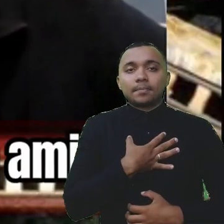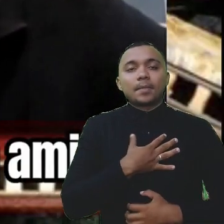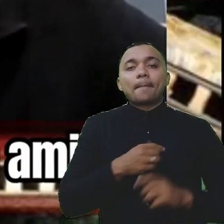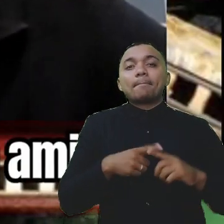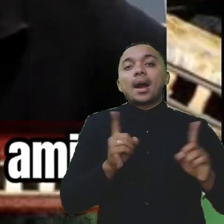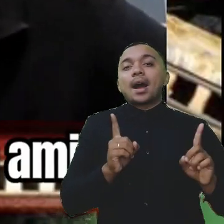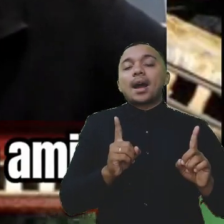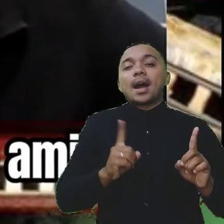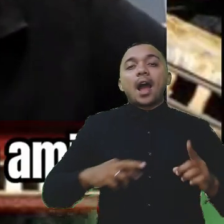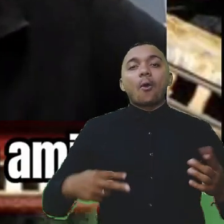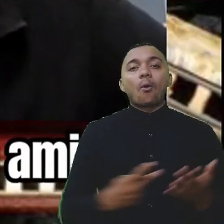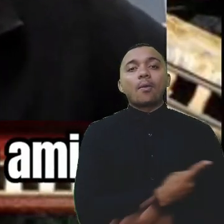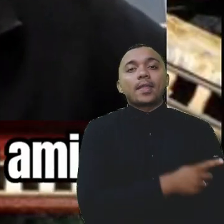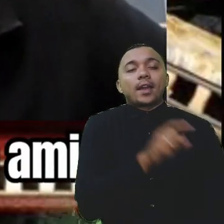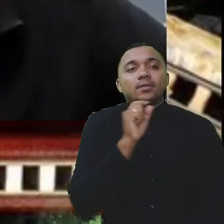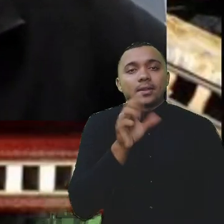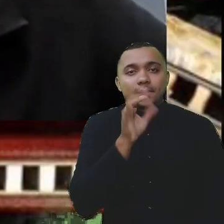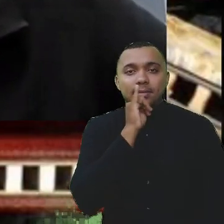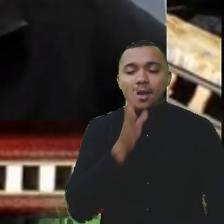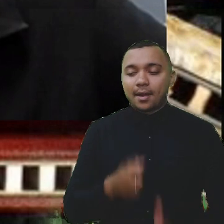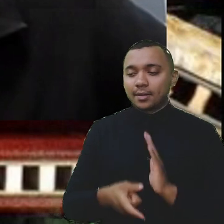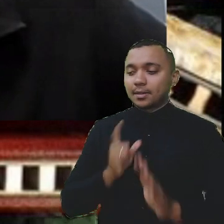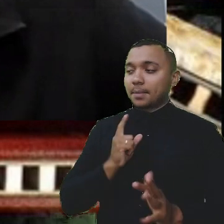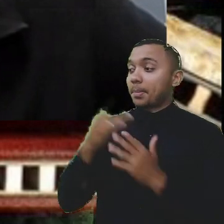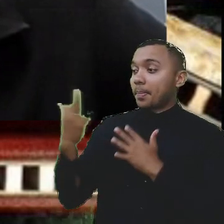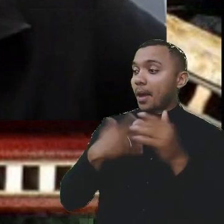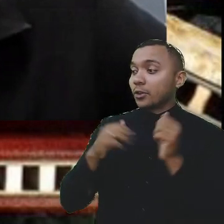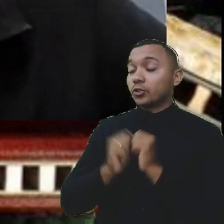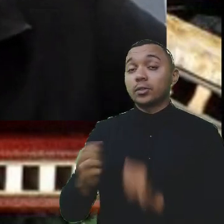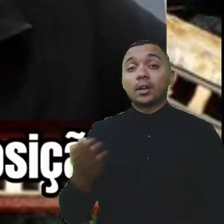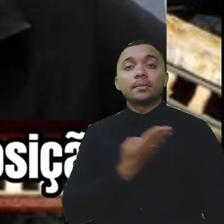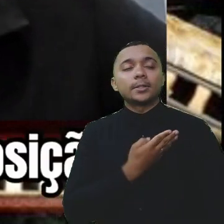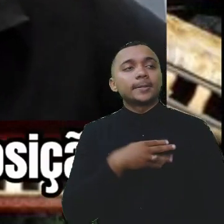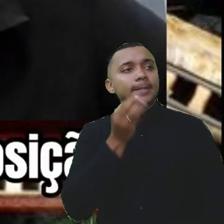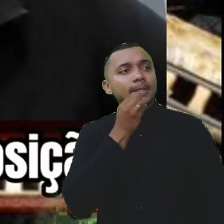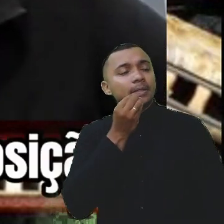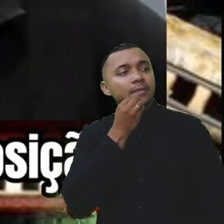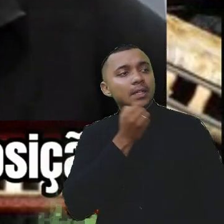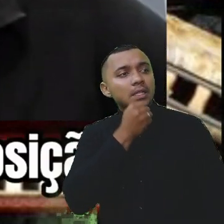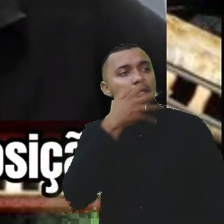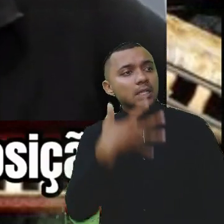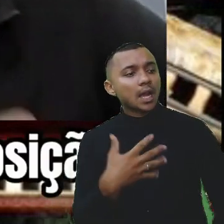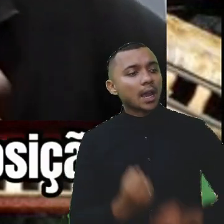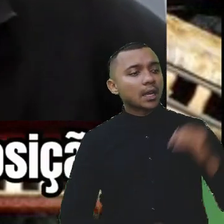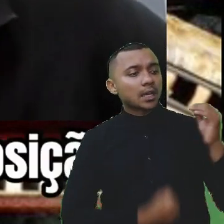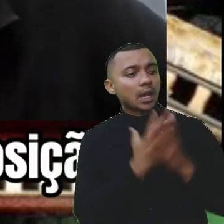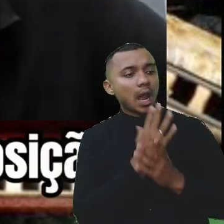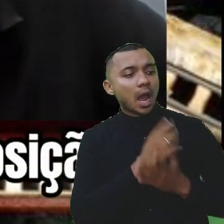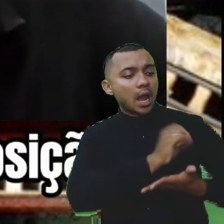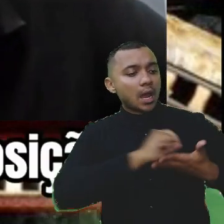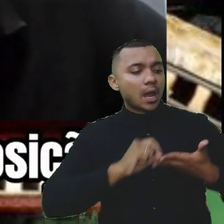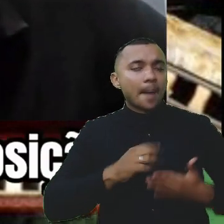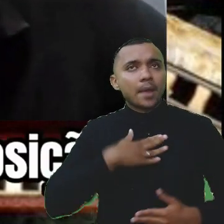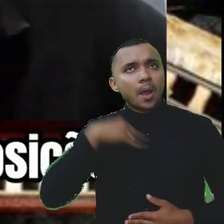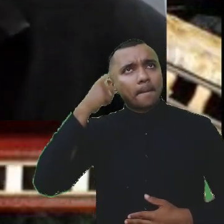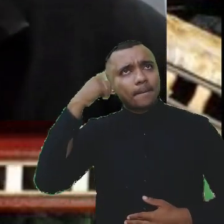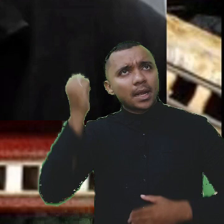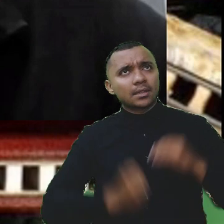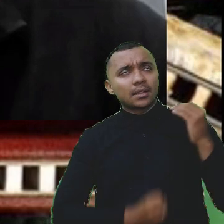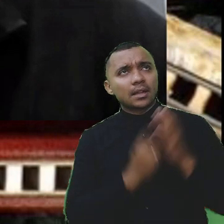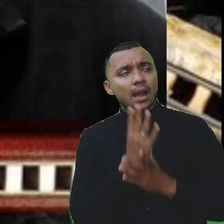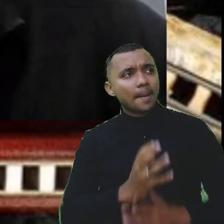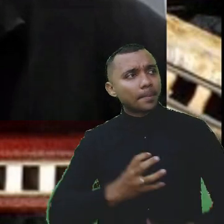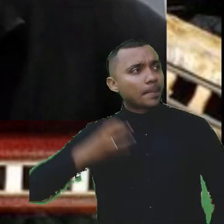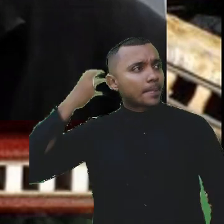aconteceu? Eu estava conversando até esses dias com um amigo, e ele falou, por que você não compõe? E tal. Eu falei, olha, na verdade, quando eu penso na composição,